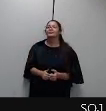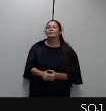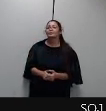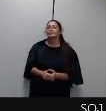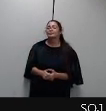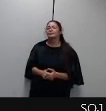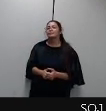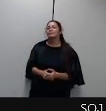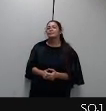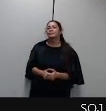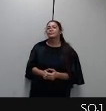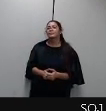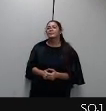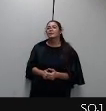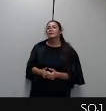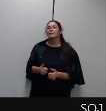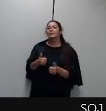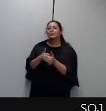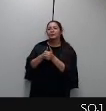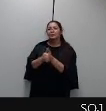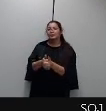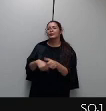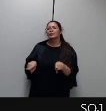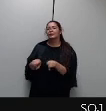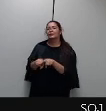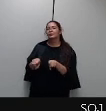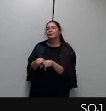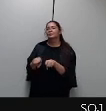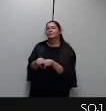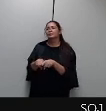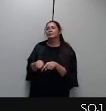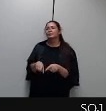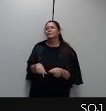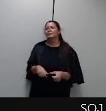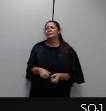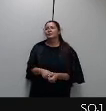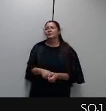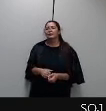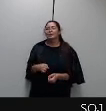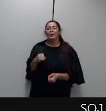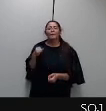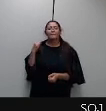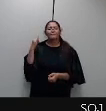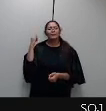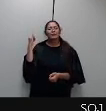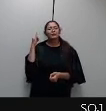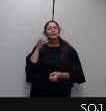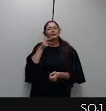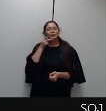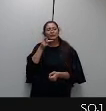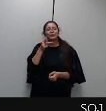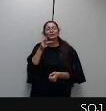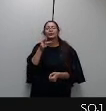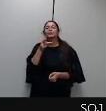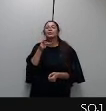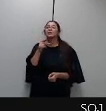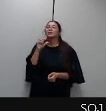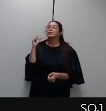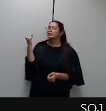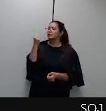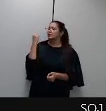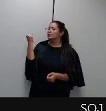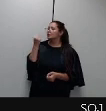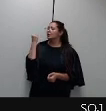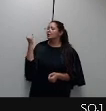eu também vou pedir todas as vendas ao Ministro Napoleão é importante destacar que há também uma grávida Municipalidade